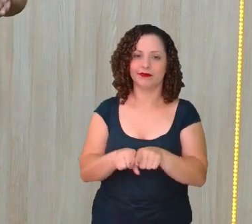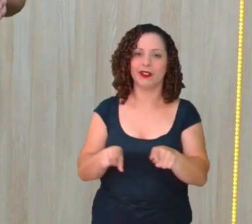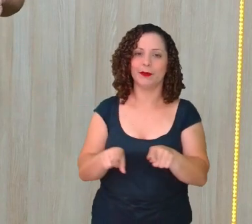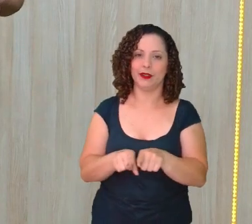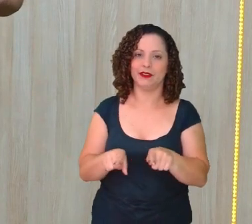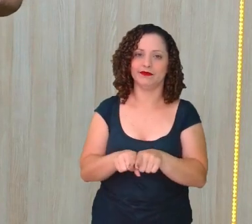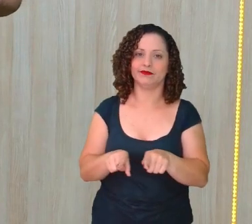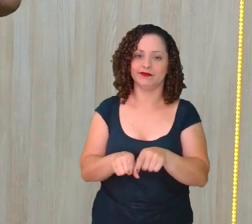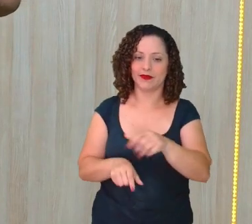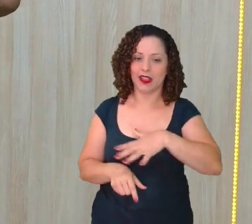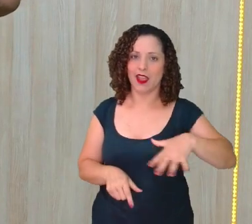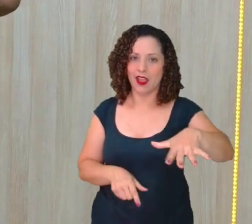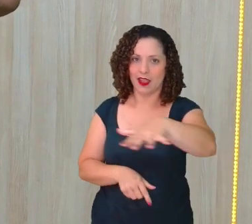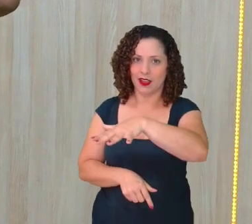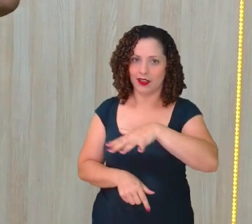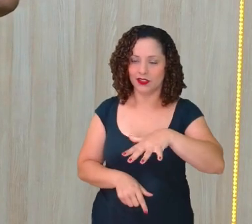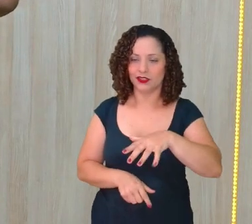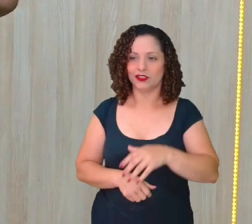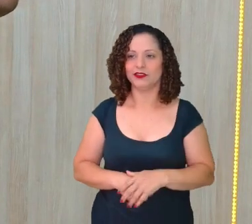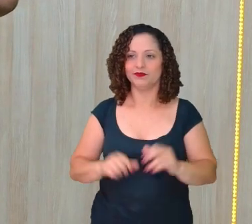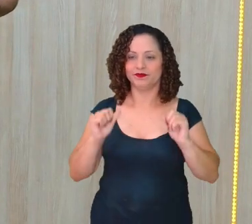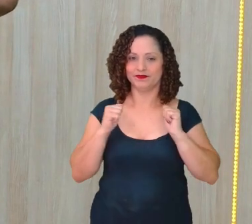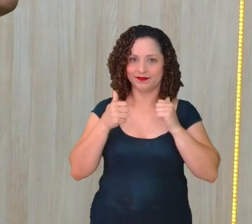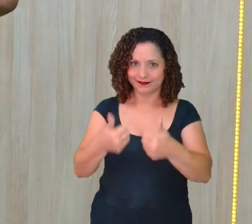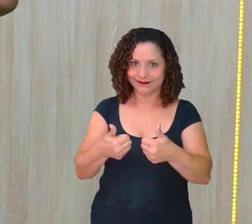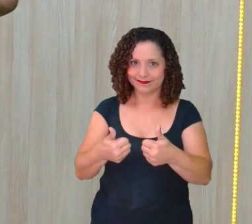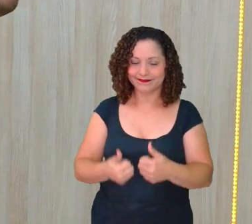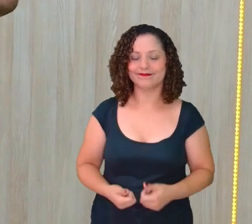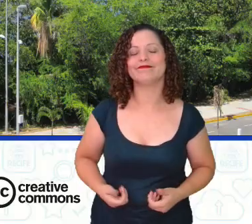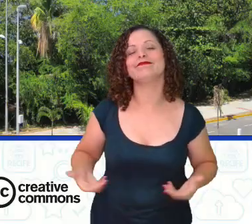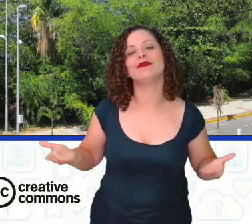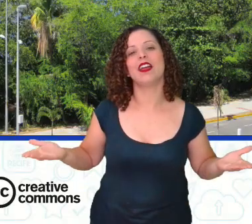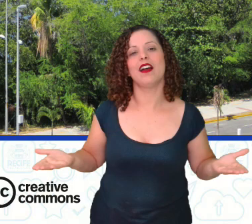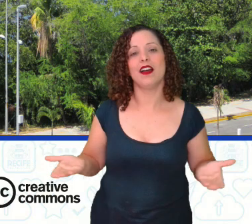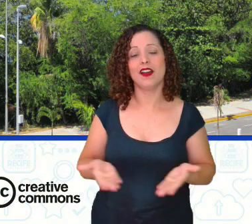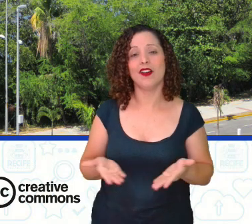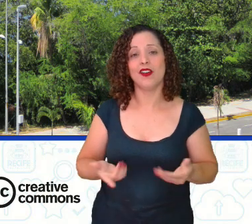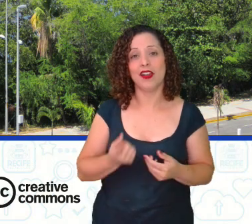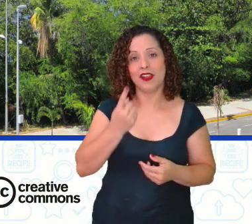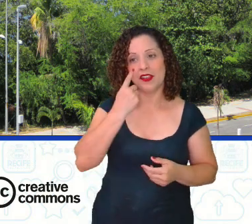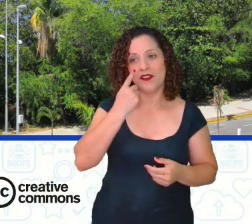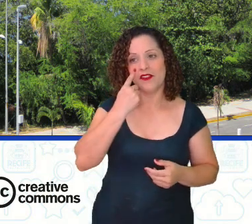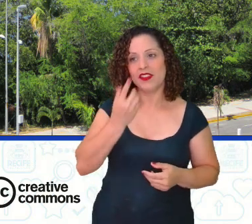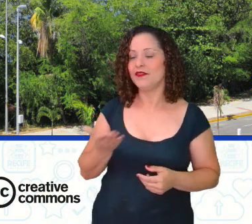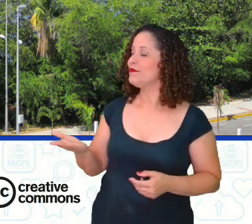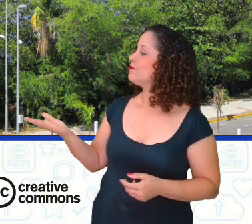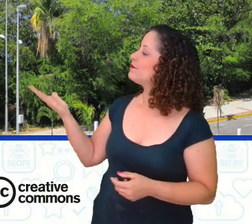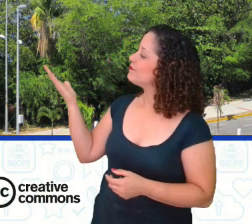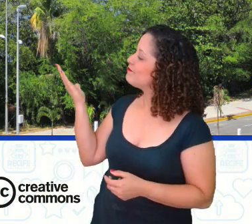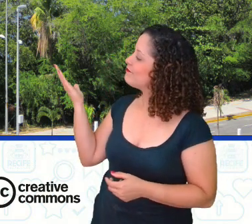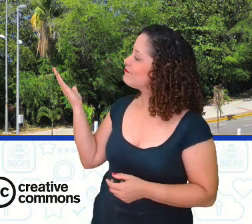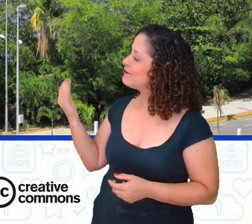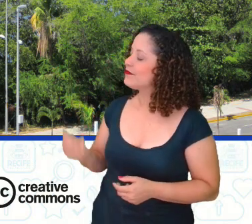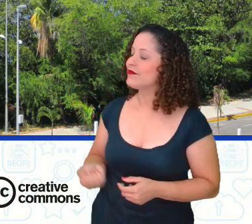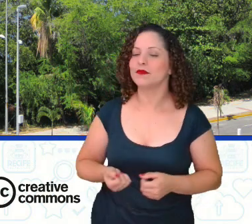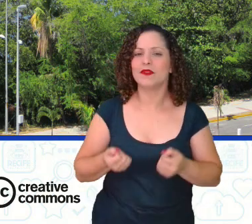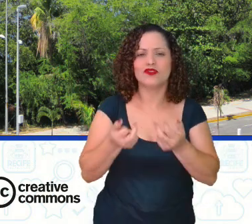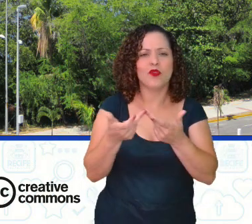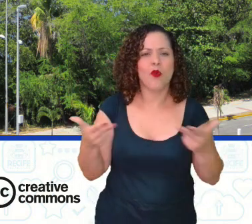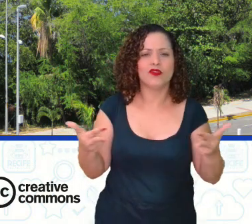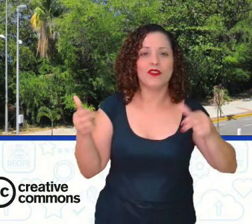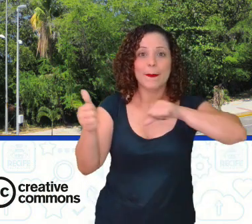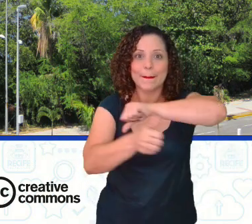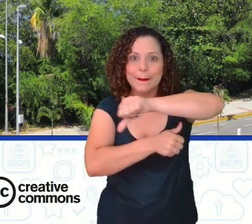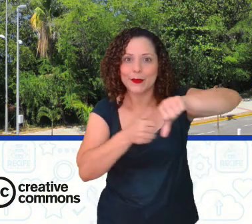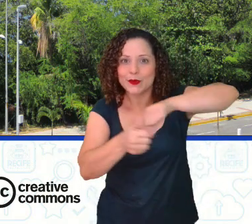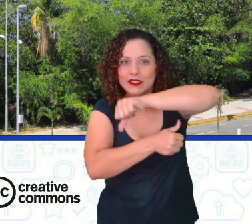desses ambientes. Beleza, pessoal? Aí, professor Jorge, é como a gente vê como as paisagens elas vão avançando ao longo dos